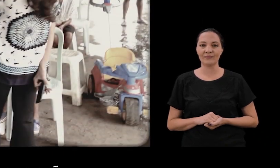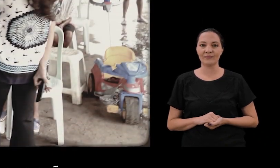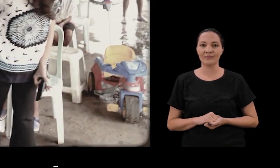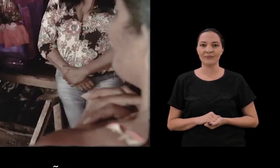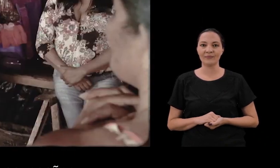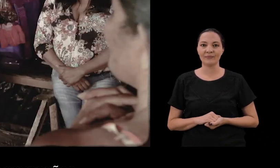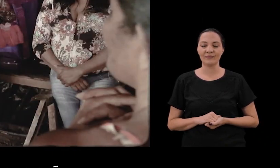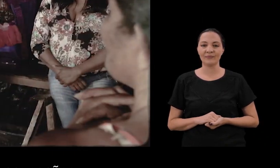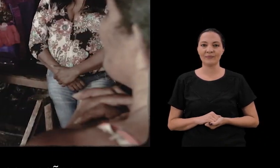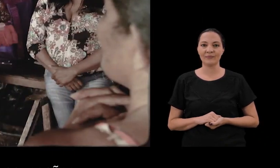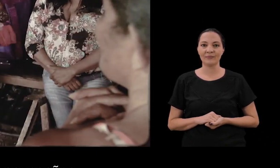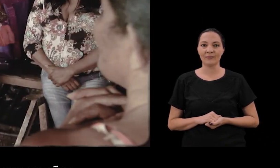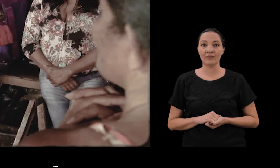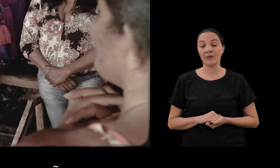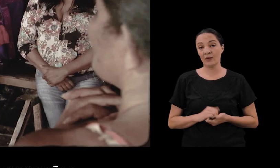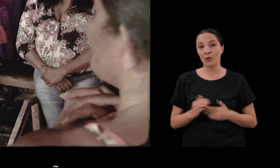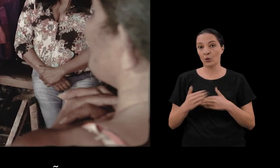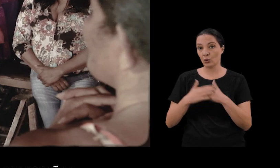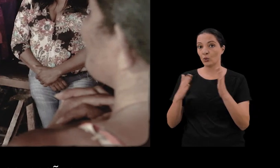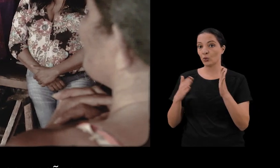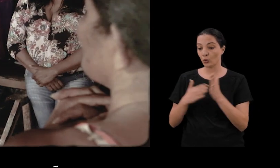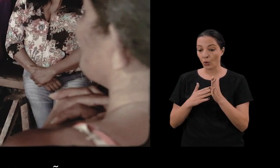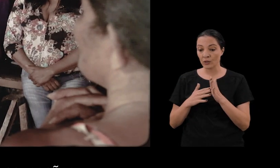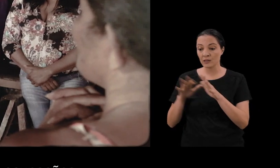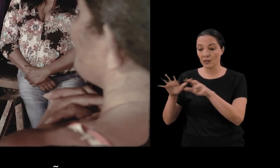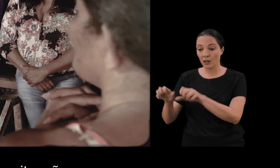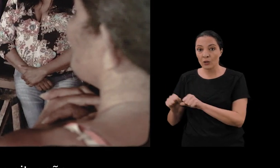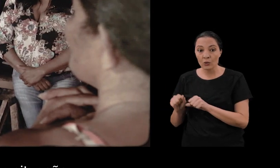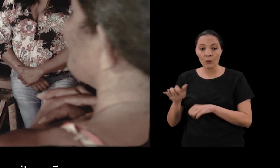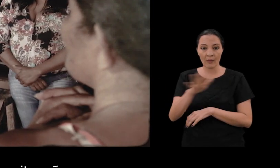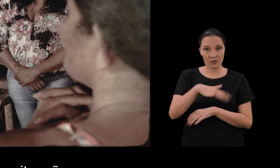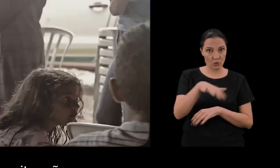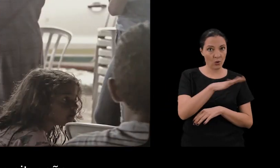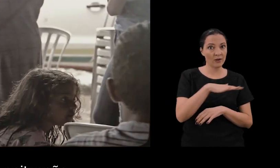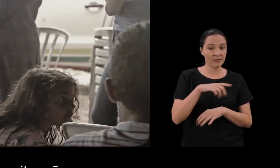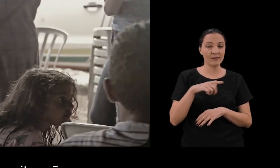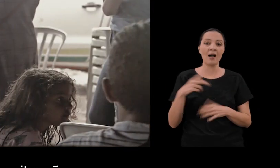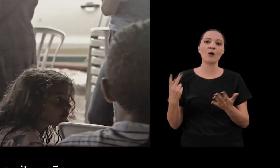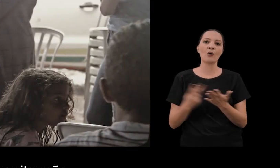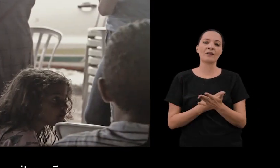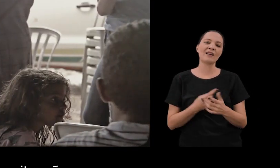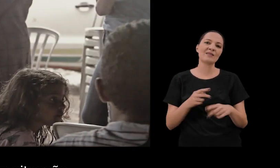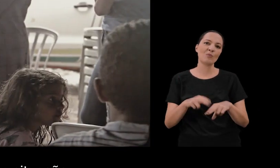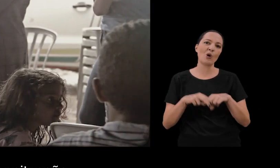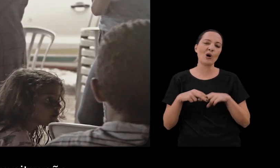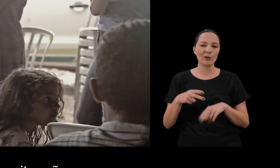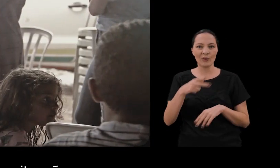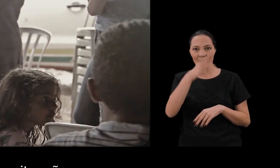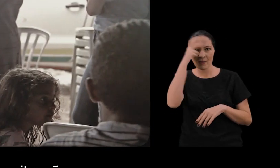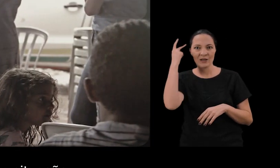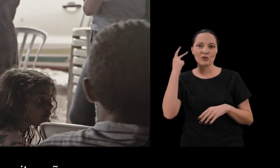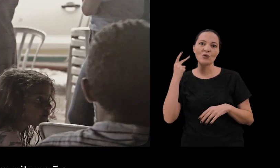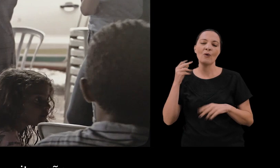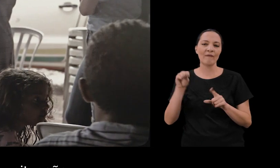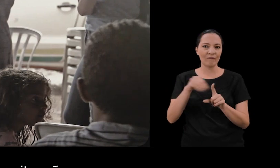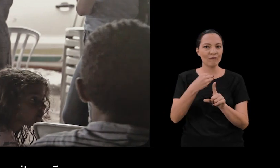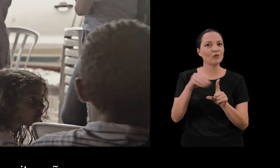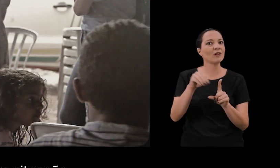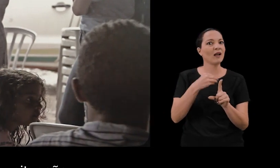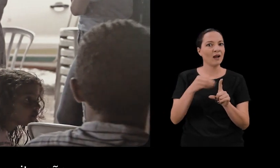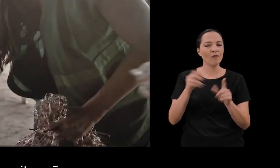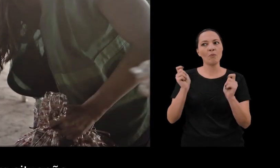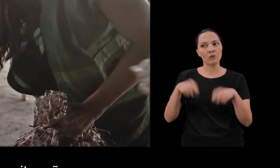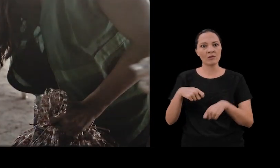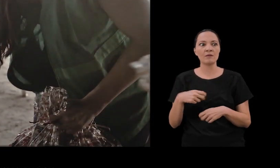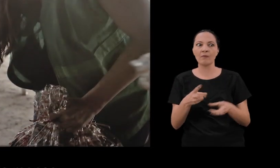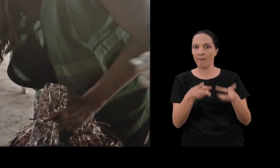Bem, todas essas ocupações, elas estão sendo realizadas por pessoas que estão em situação de notória vulnerabilidade